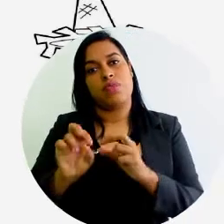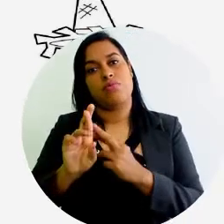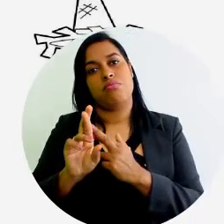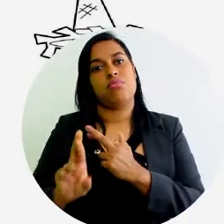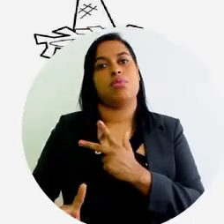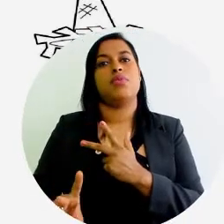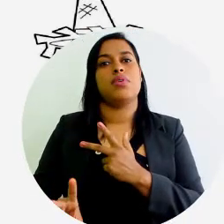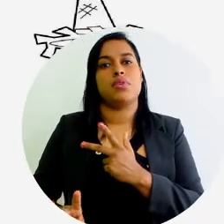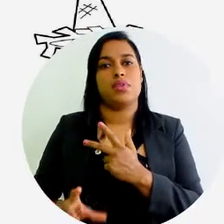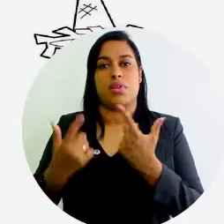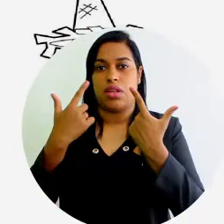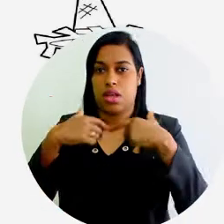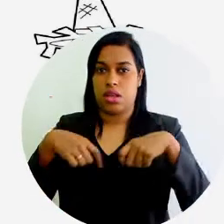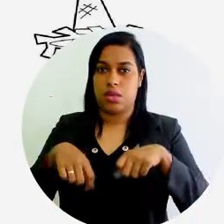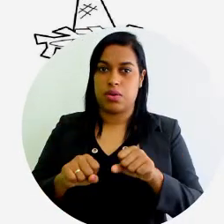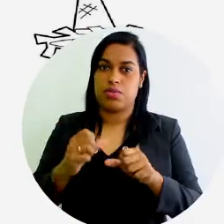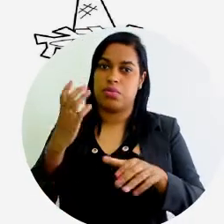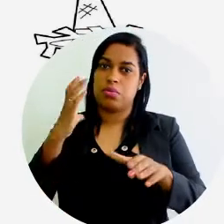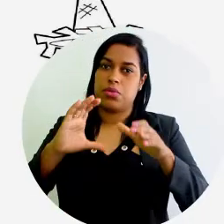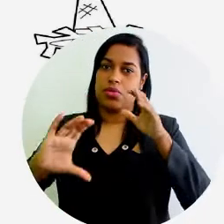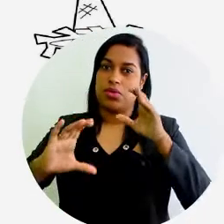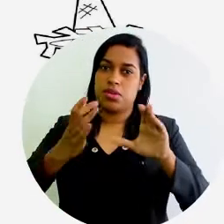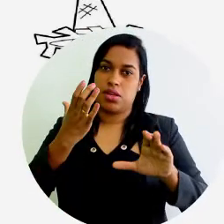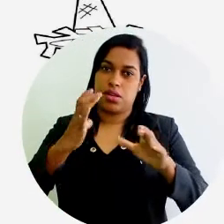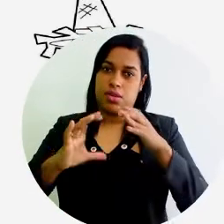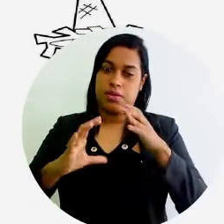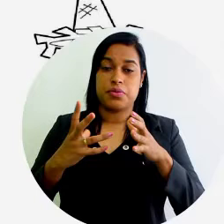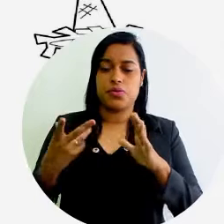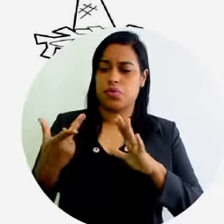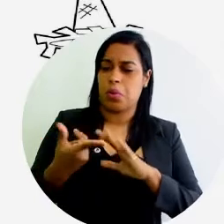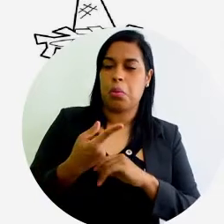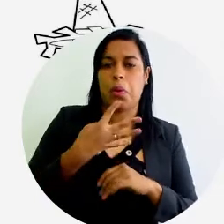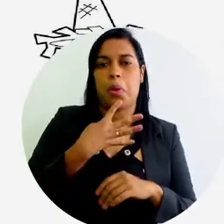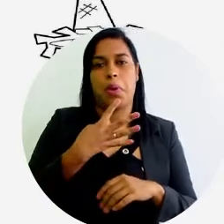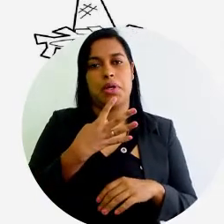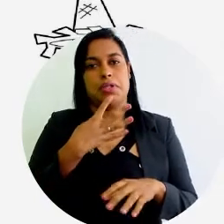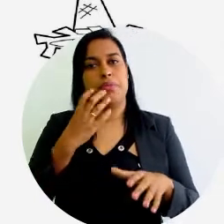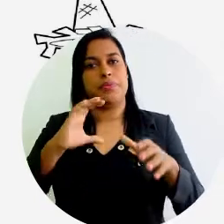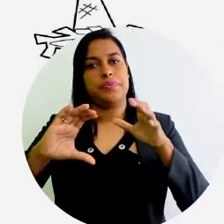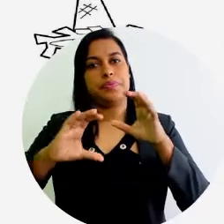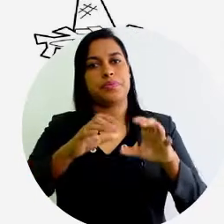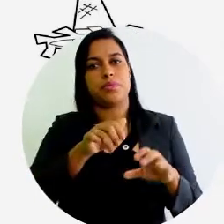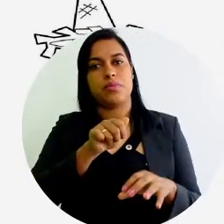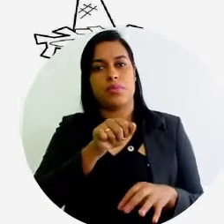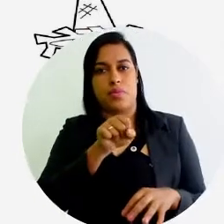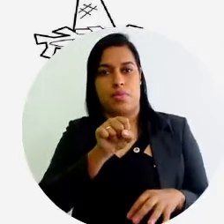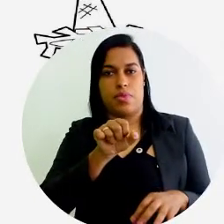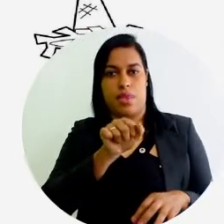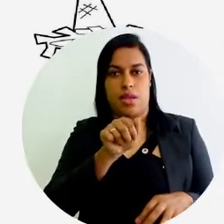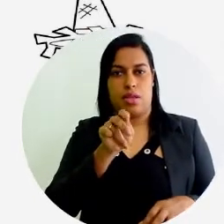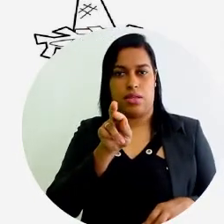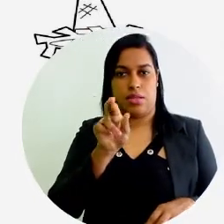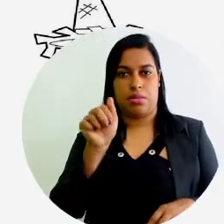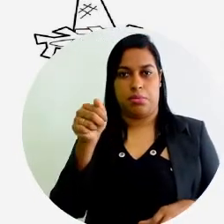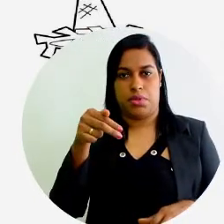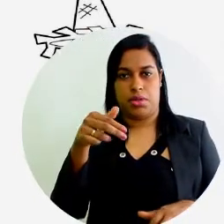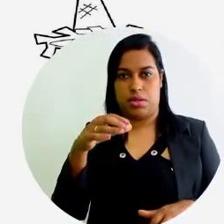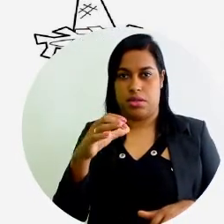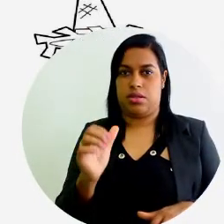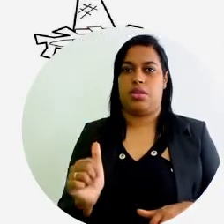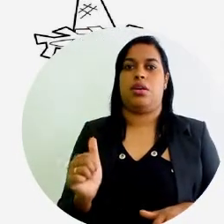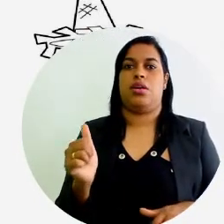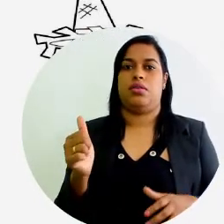linguagem diferenciada, é da linguagem musical. Todo mundo conhece a música Asa Branca, de Luiz